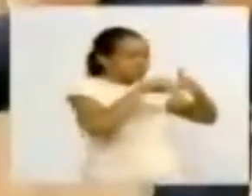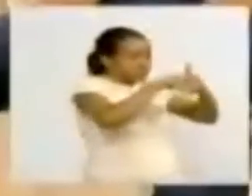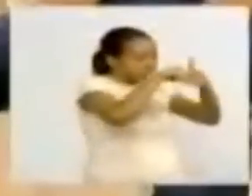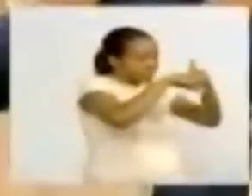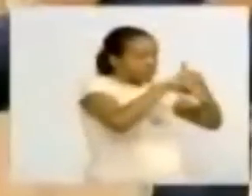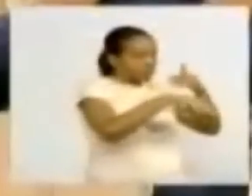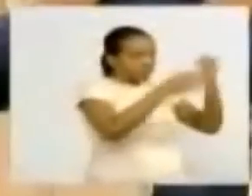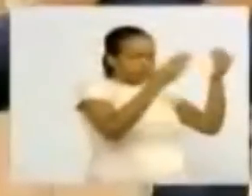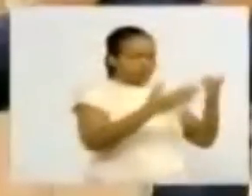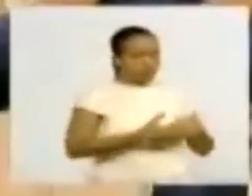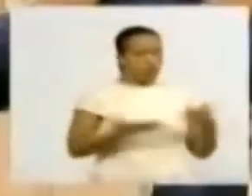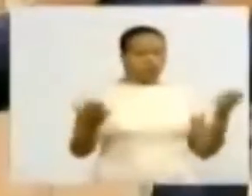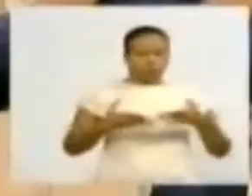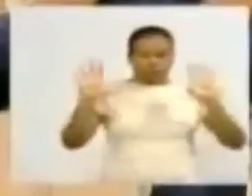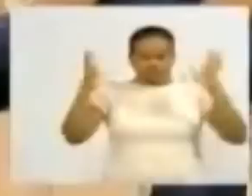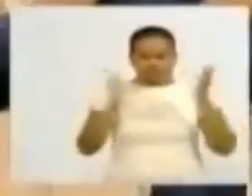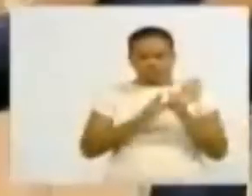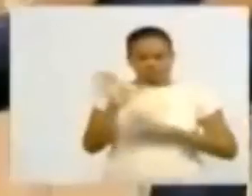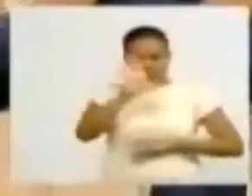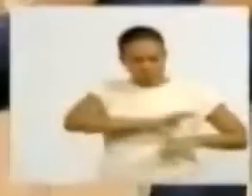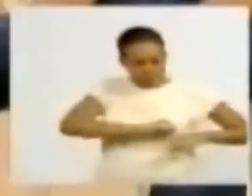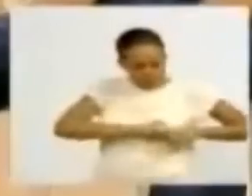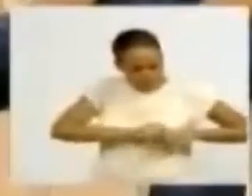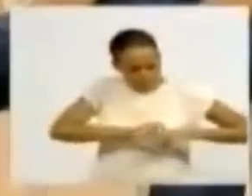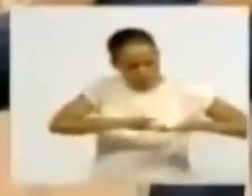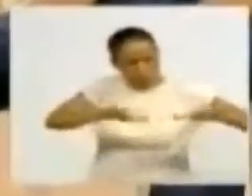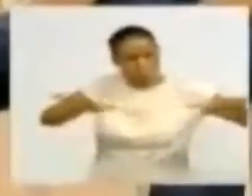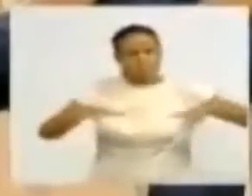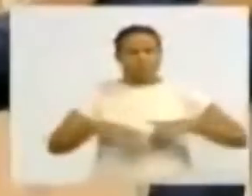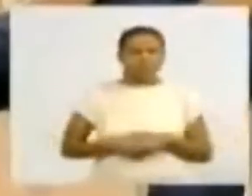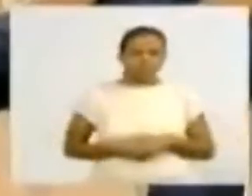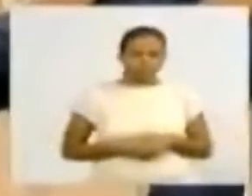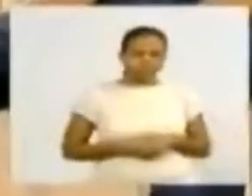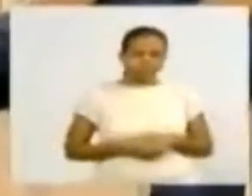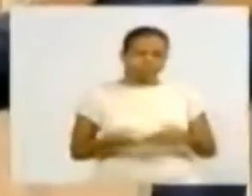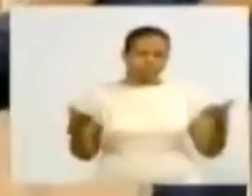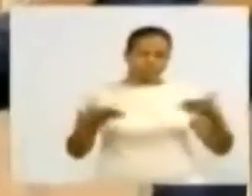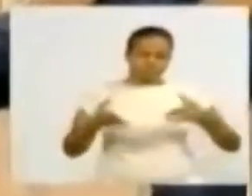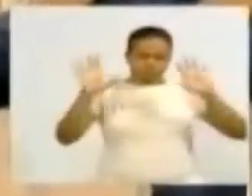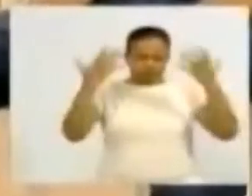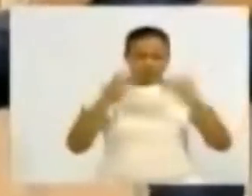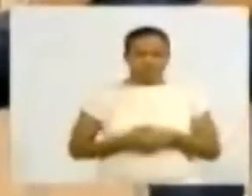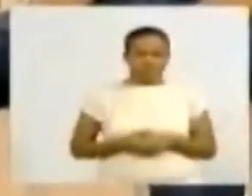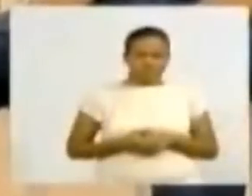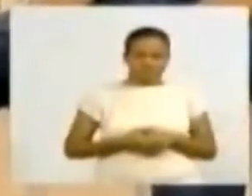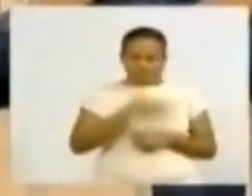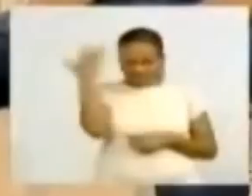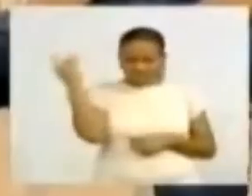desses raios. Hoje é a festa dos raios, hoje é a festa do amor, hoje é a festa da misericórdia, hoje é a festa dos